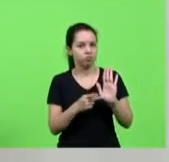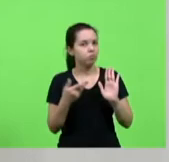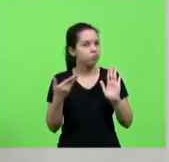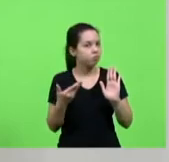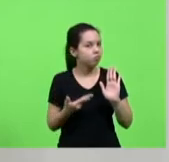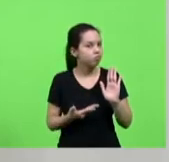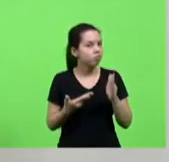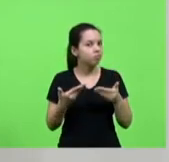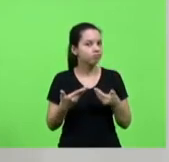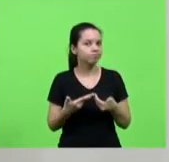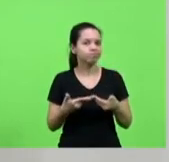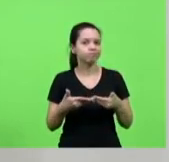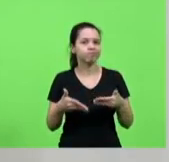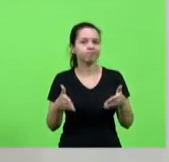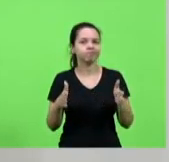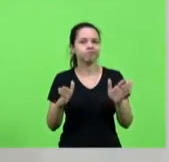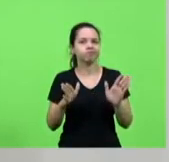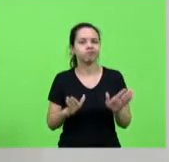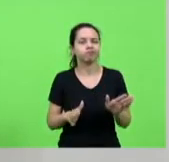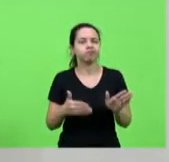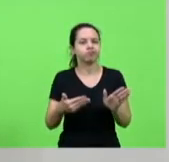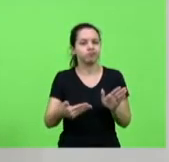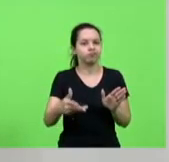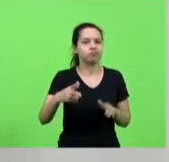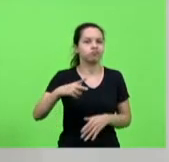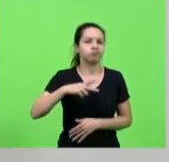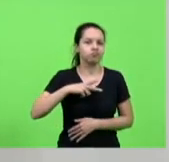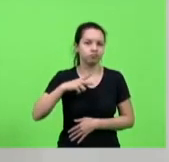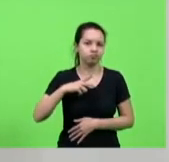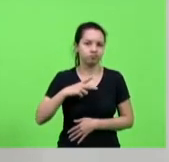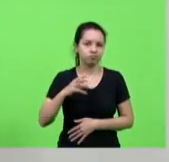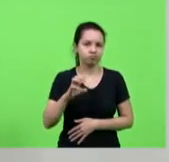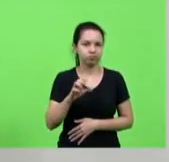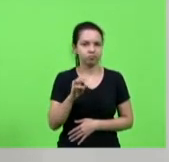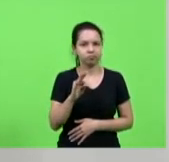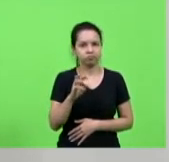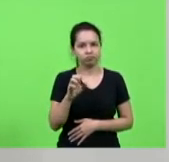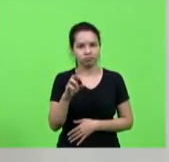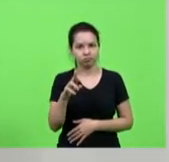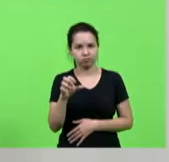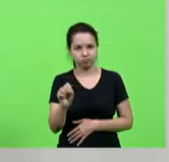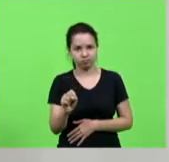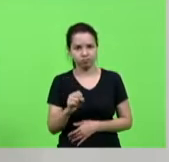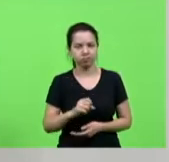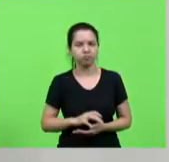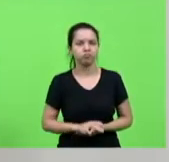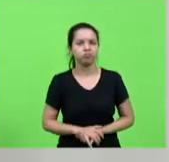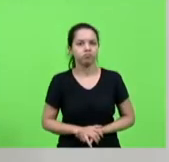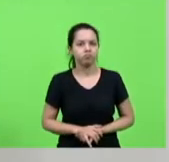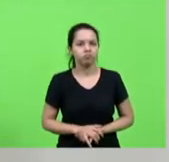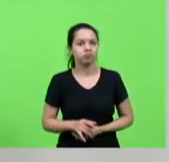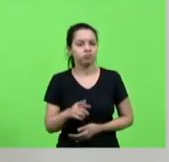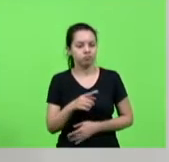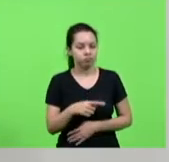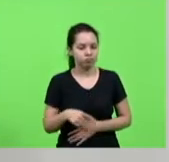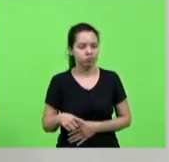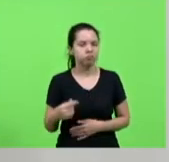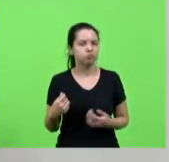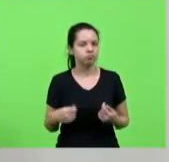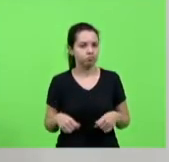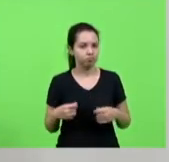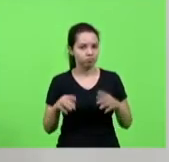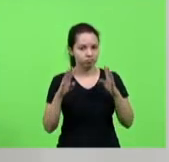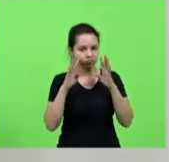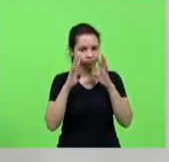as portas para a privatização da Eletrobras. Vamos nos concentrar no que